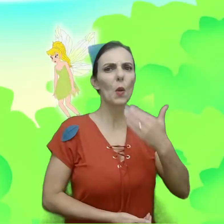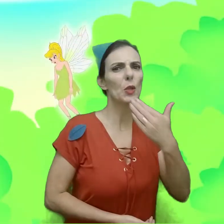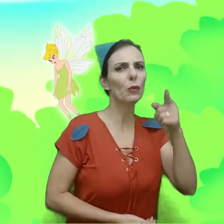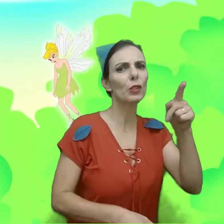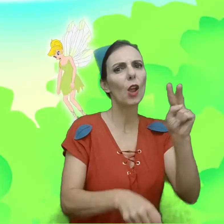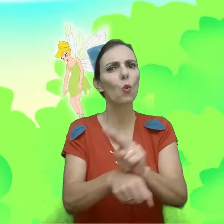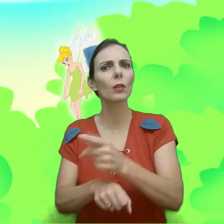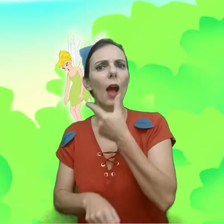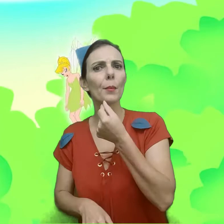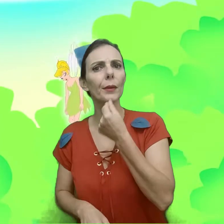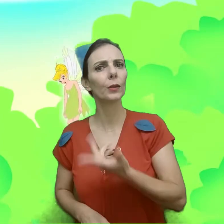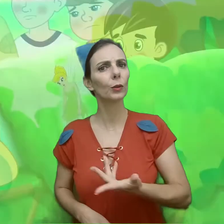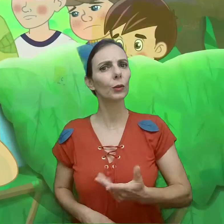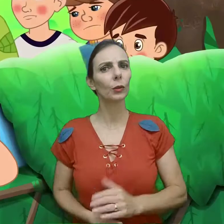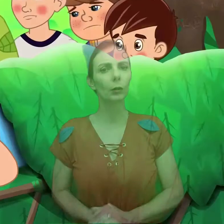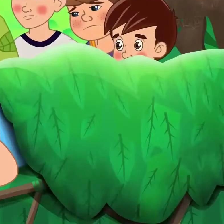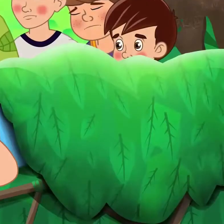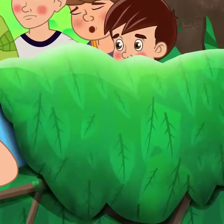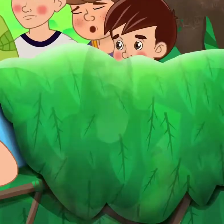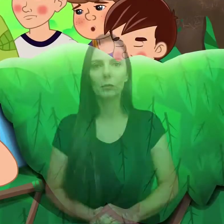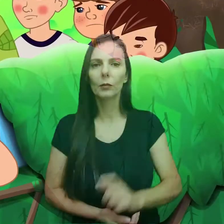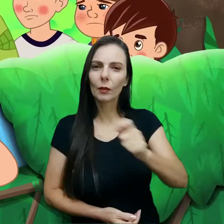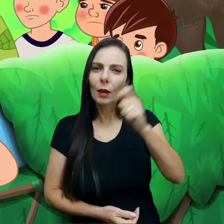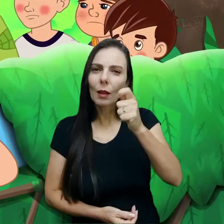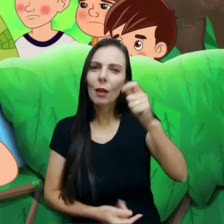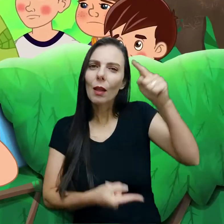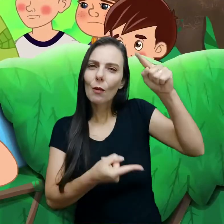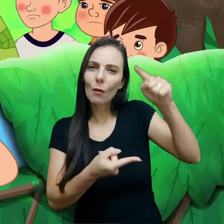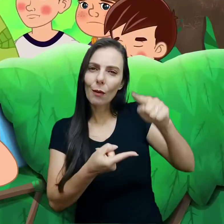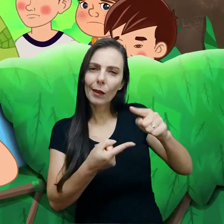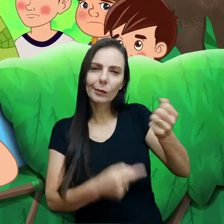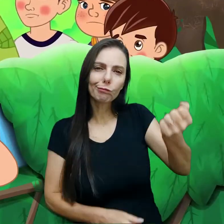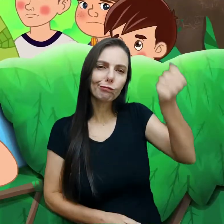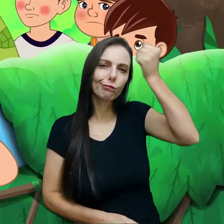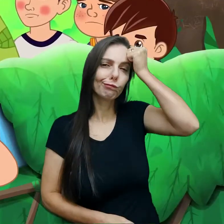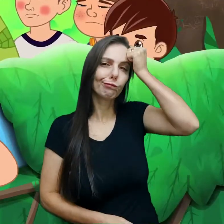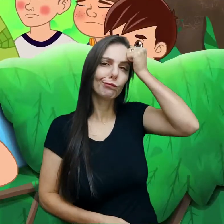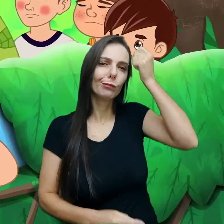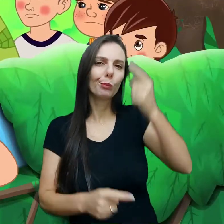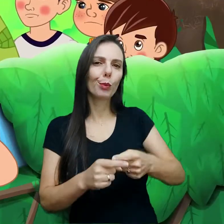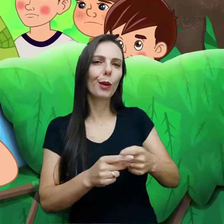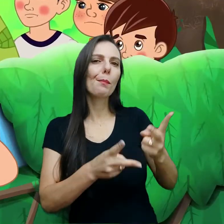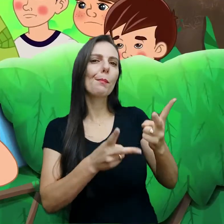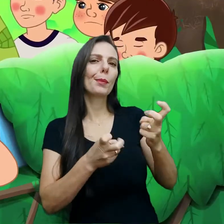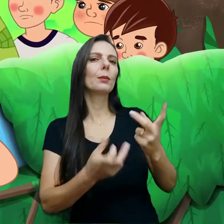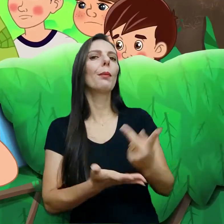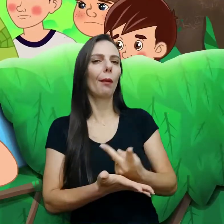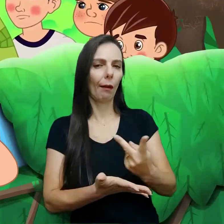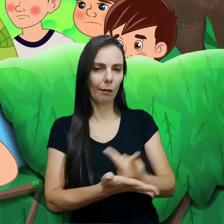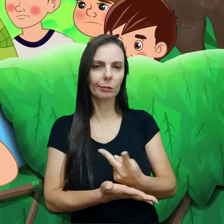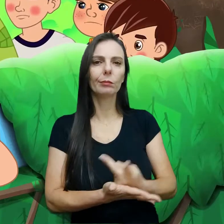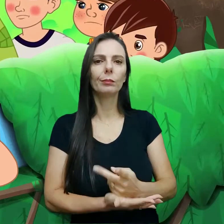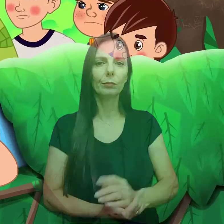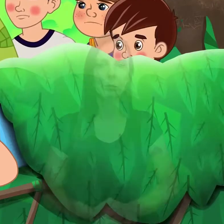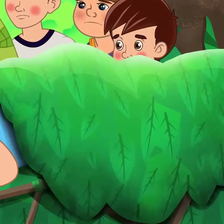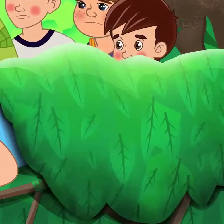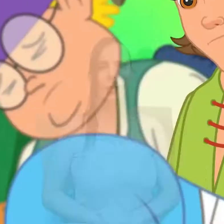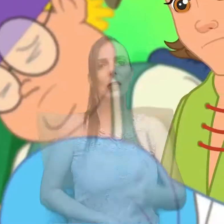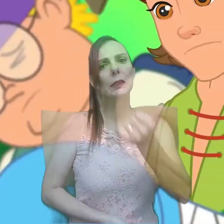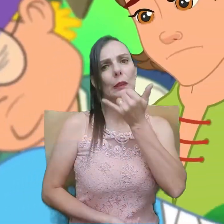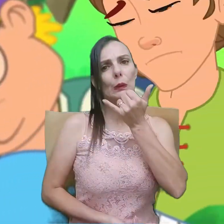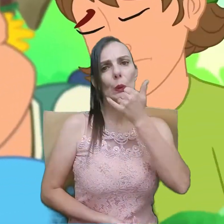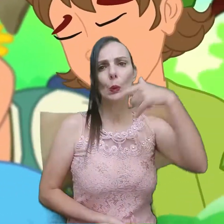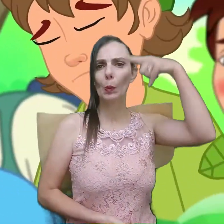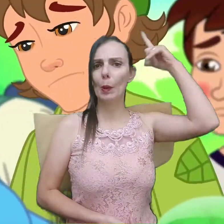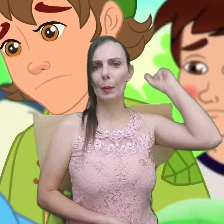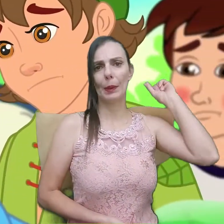Eu deixei os garotos em seus cuidados. E Tinkerbell estava muito arrependida, pois percebeu que fez algo errado.